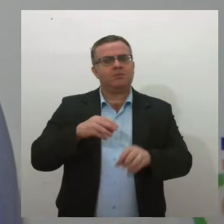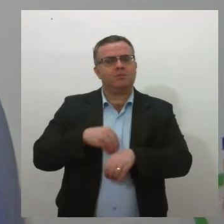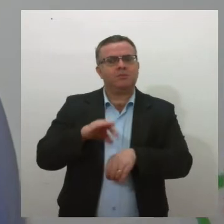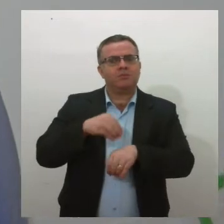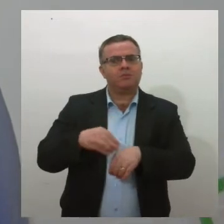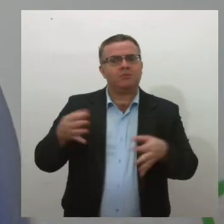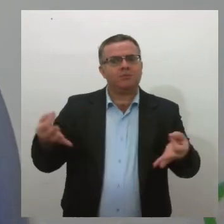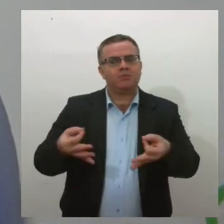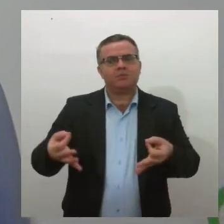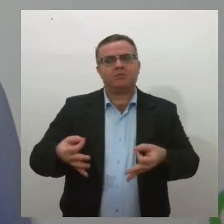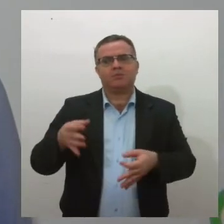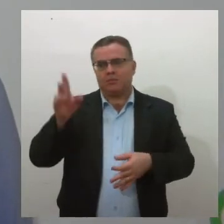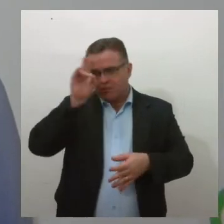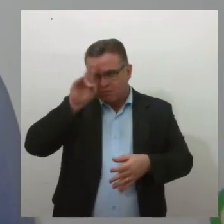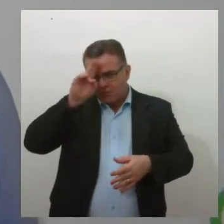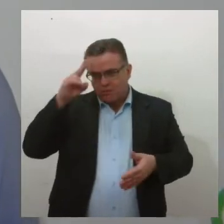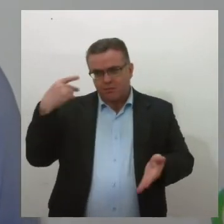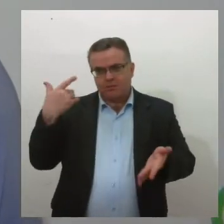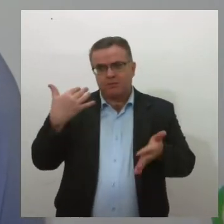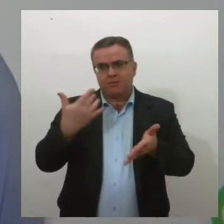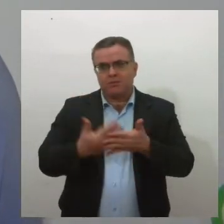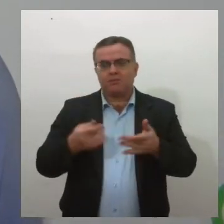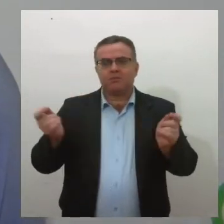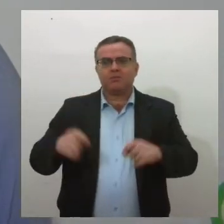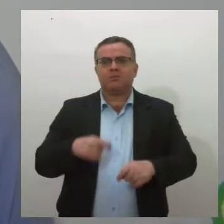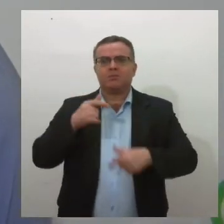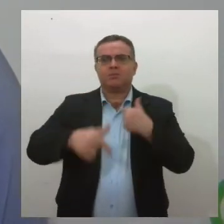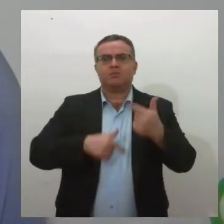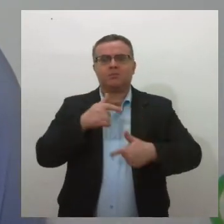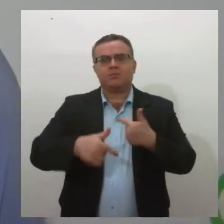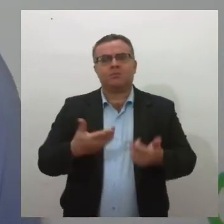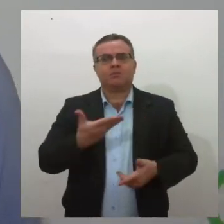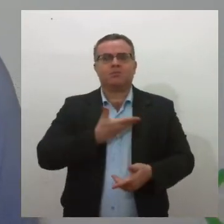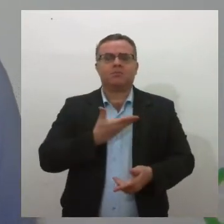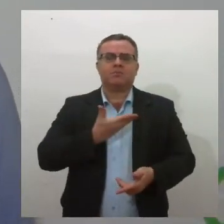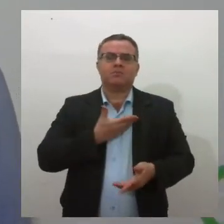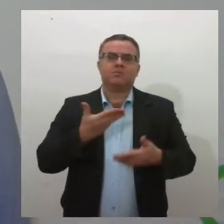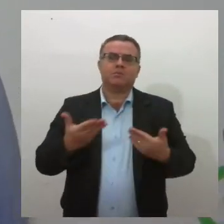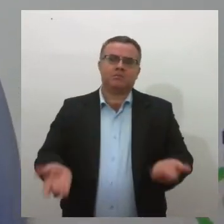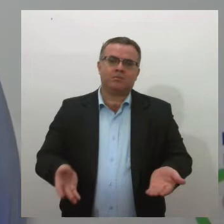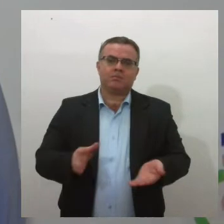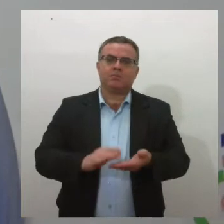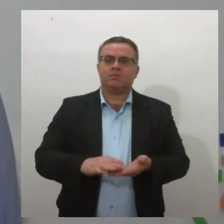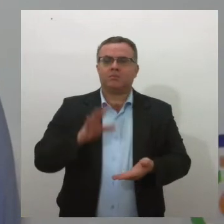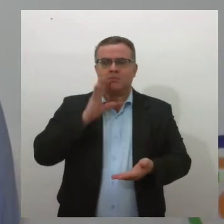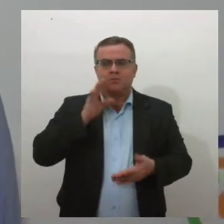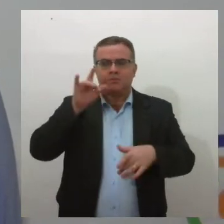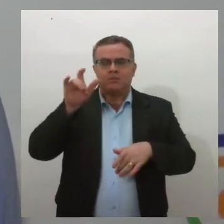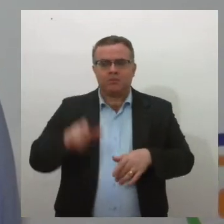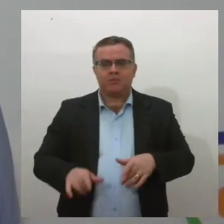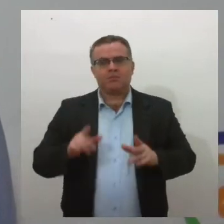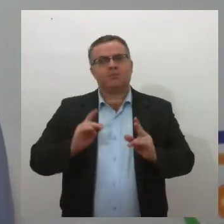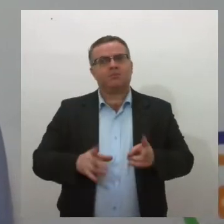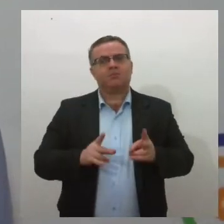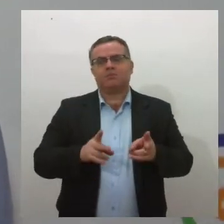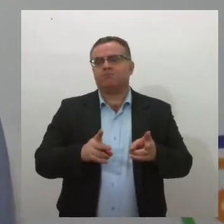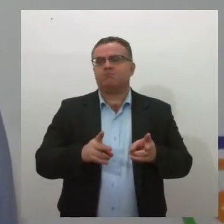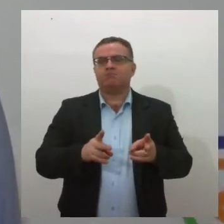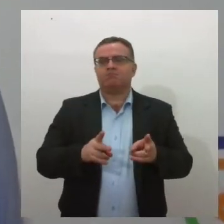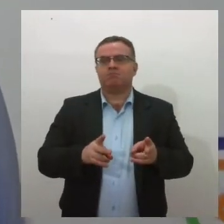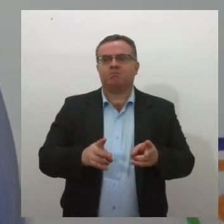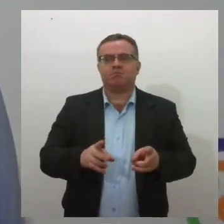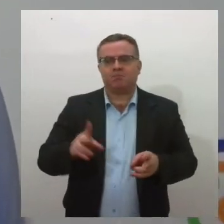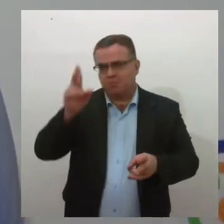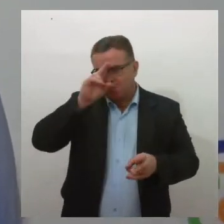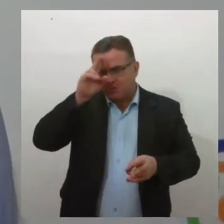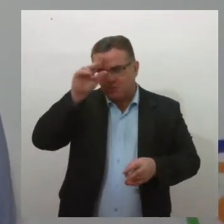de honradez, de trabalho e de amizade. Um homem de bem, que deixou para o estado de Sergipe tudo isso de bom.